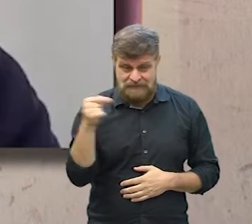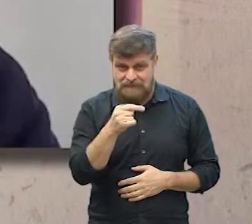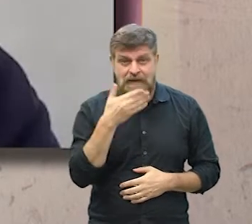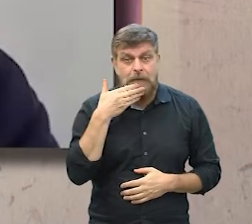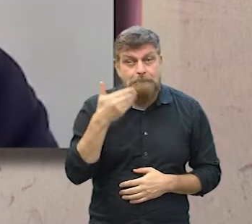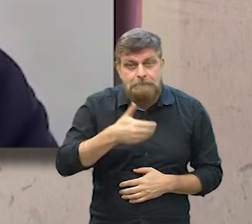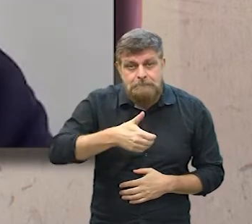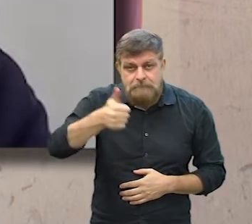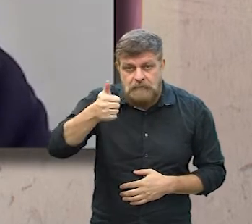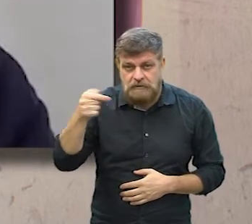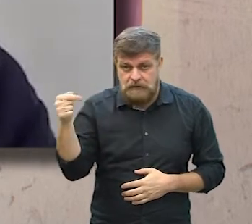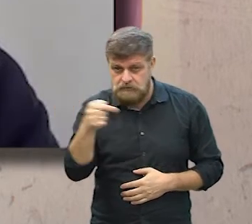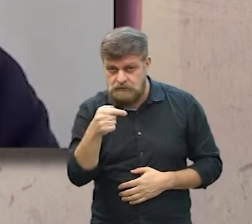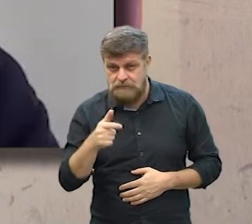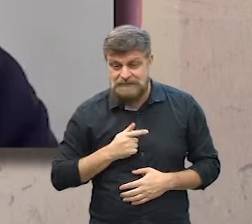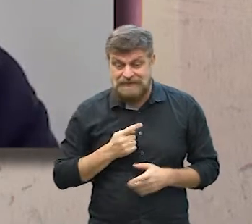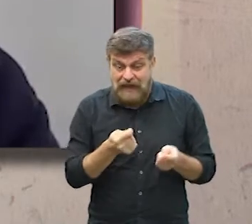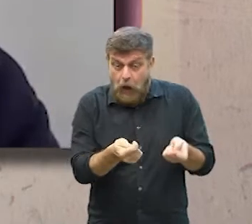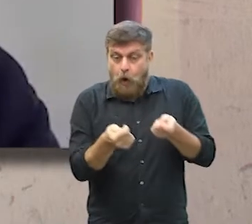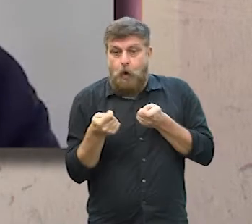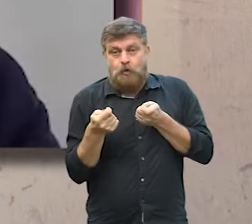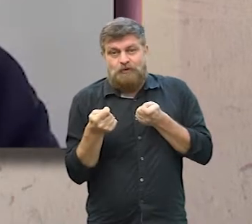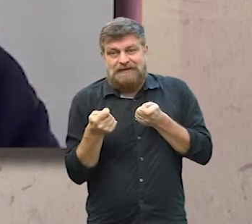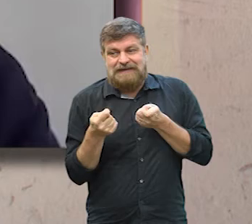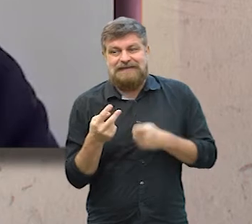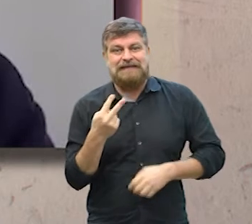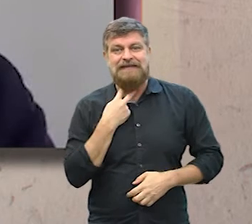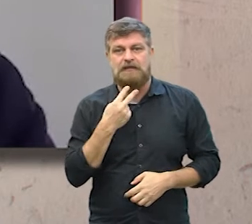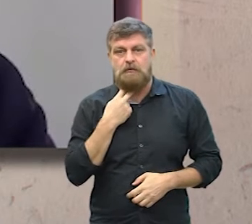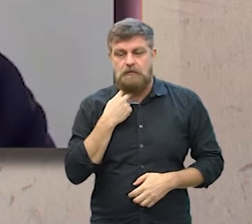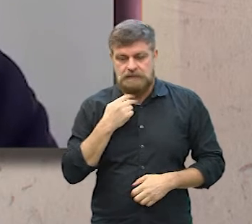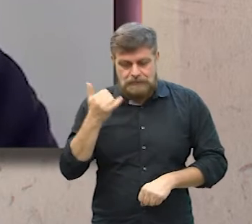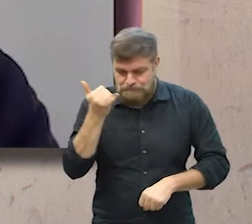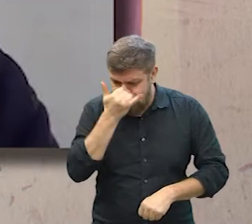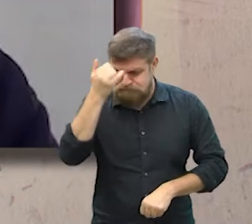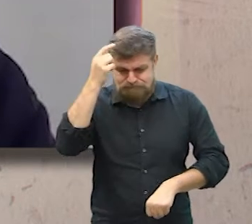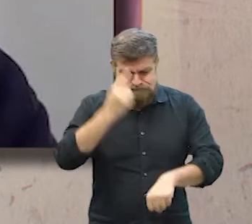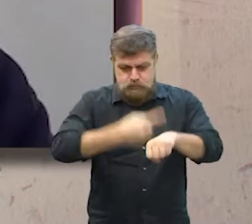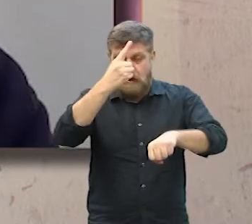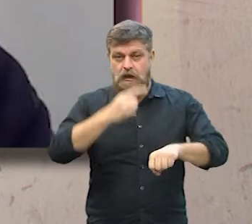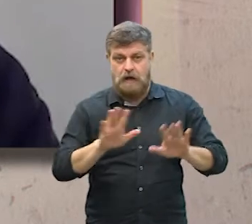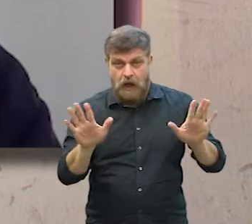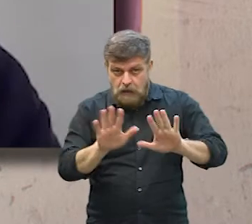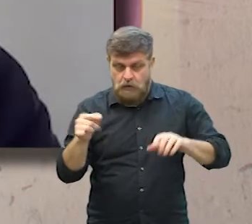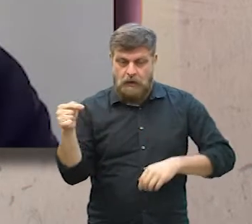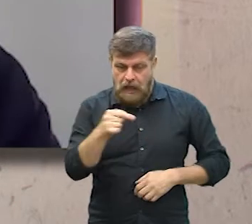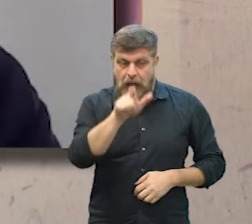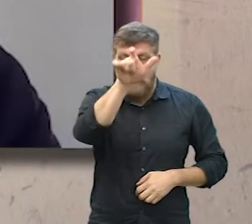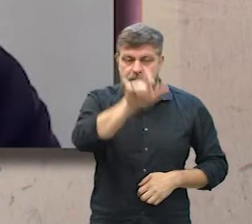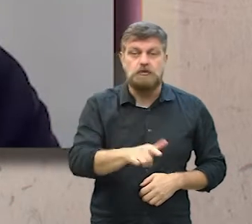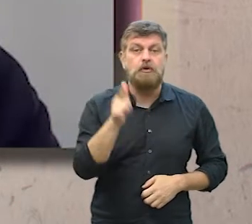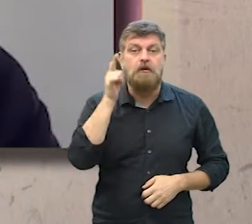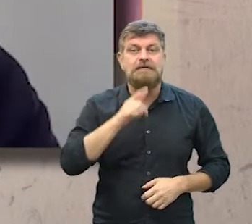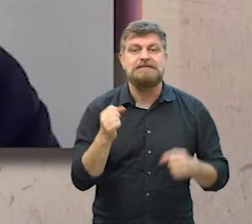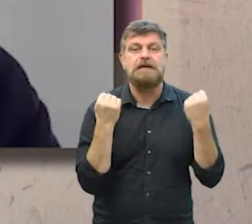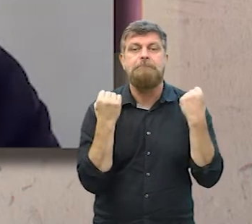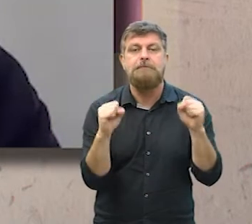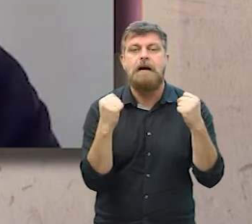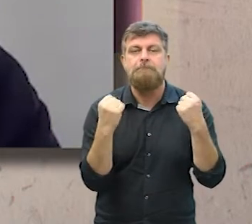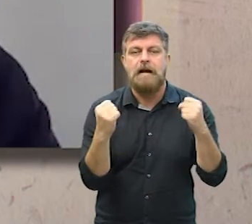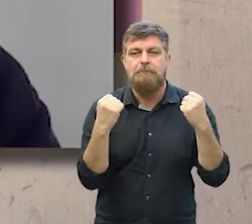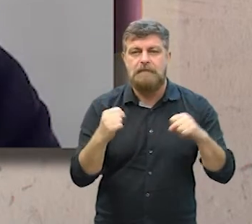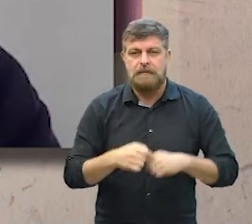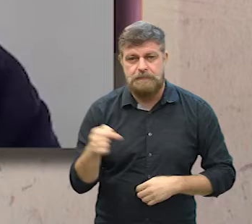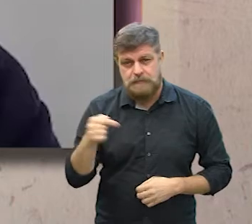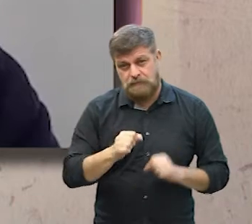isso vai melhorar a asma. Só que essa asma tem que estar compensada, a doença tem que estar tratada para que o paciente consiga fazer o